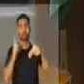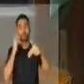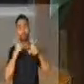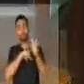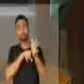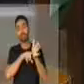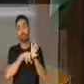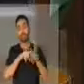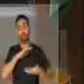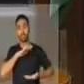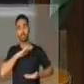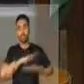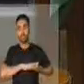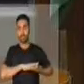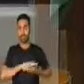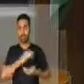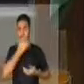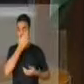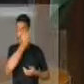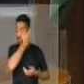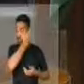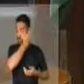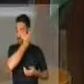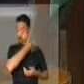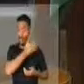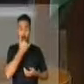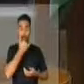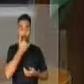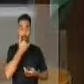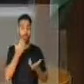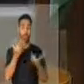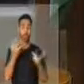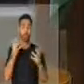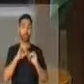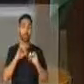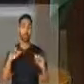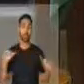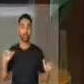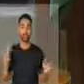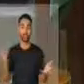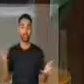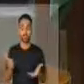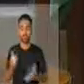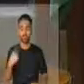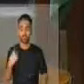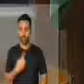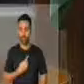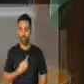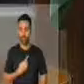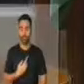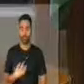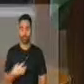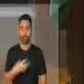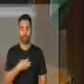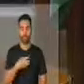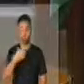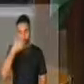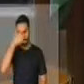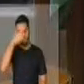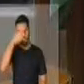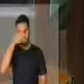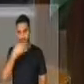os serviços. Concluindo, caro presidente, quero dizer que neste dia nós saímos conscientes